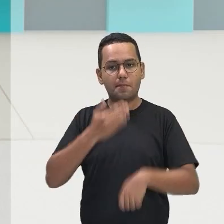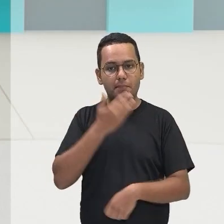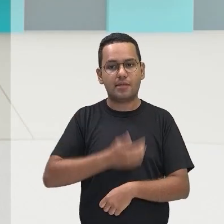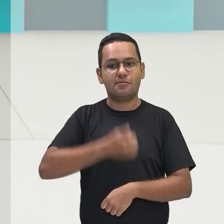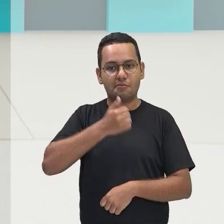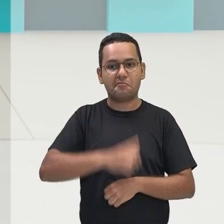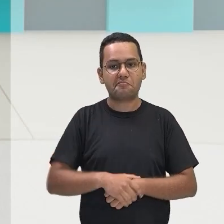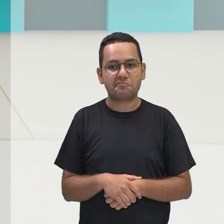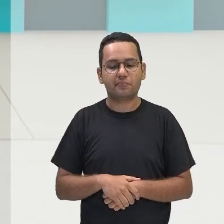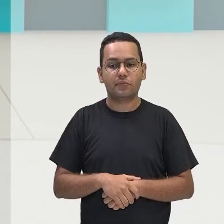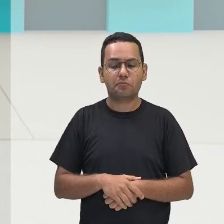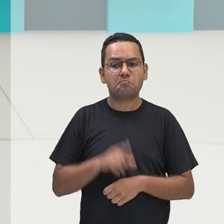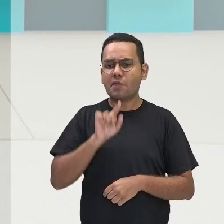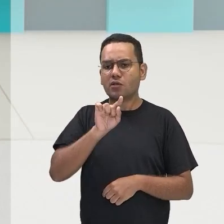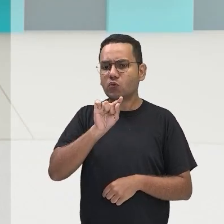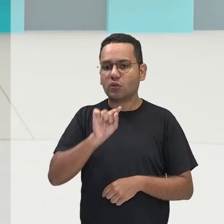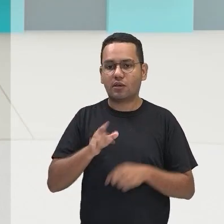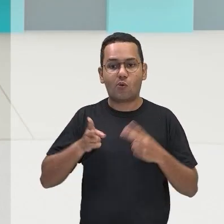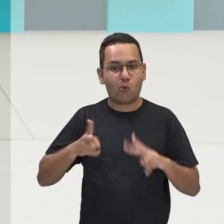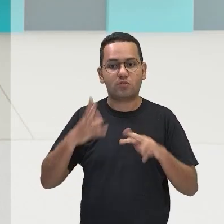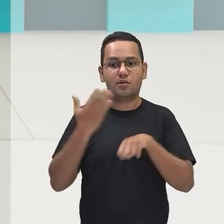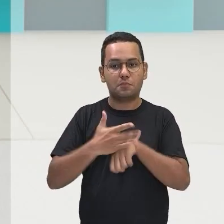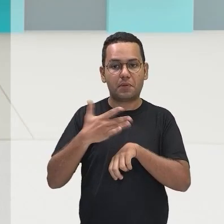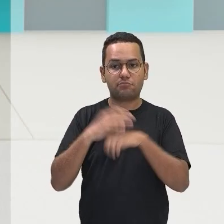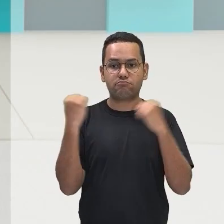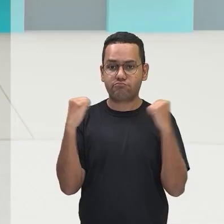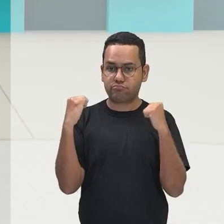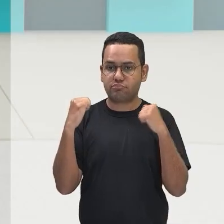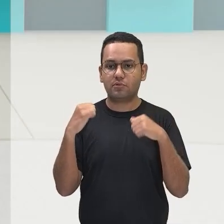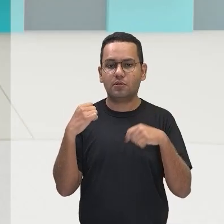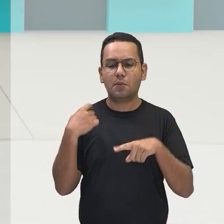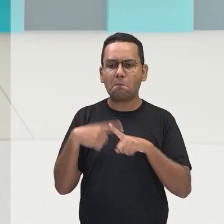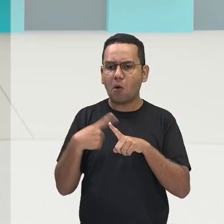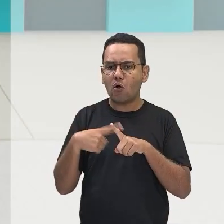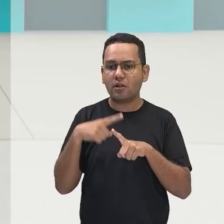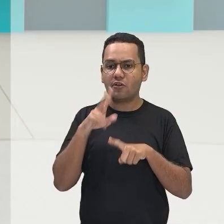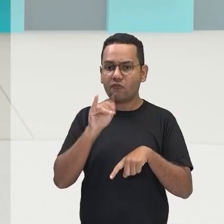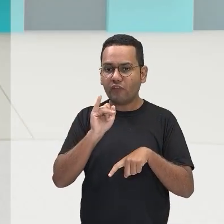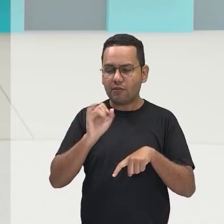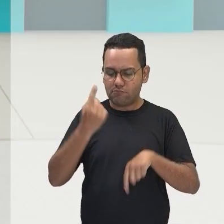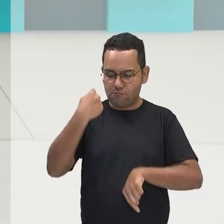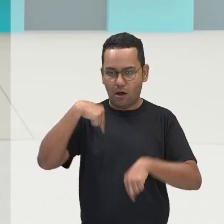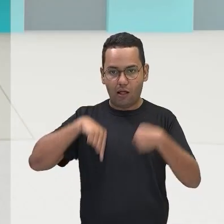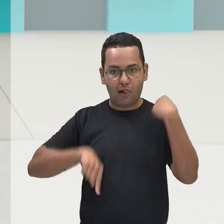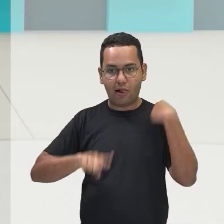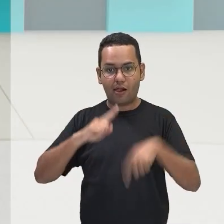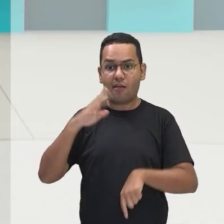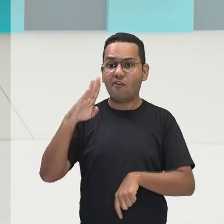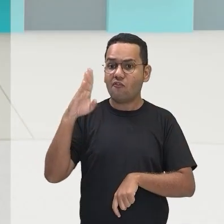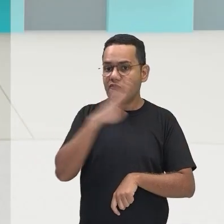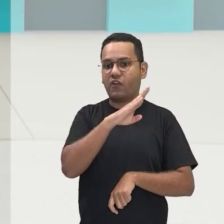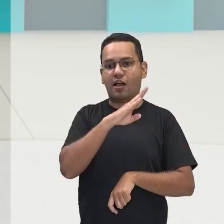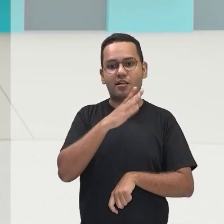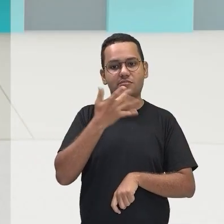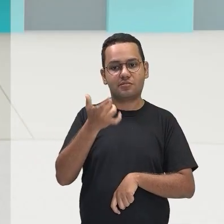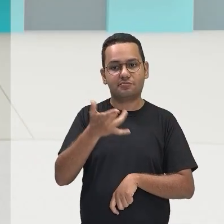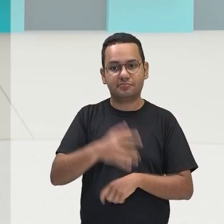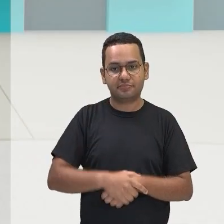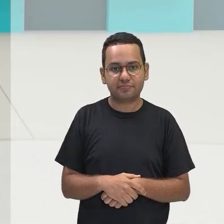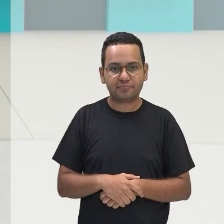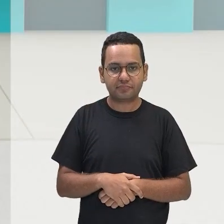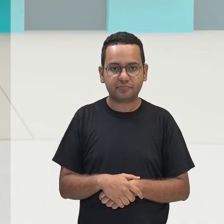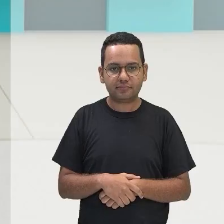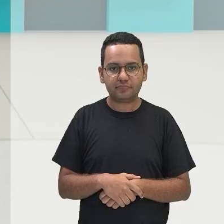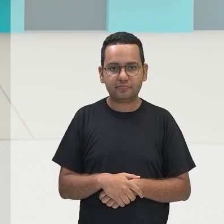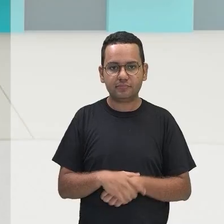a melhorar, porque vai ajudar o quê? A vascularizar todo o seu corpo, né? Mais fácil vai chegar oxigênio e mais